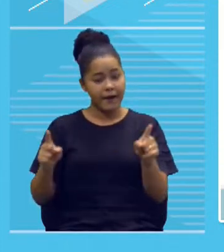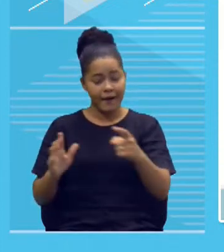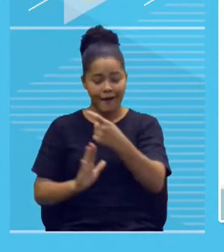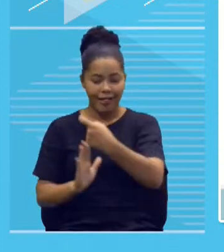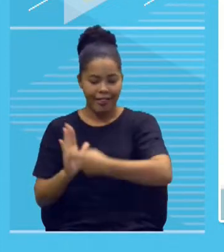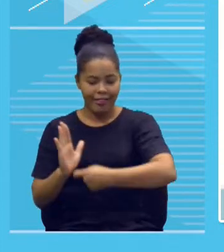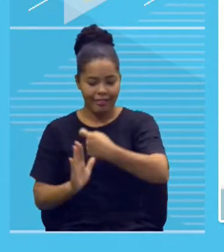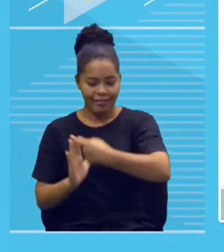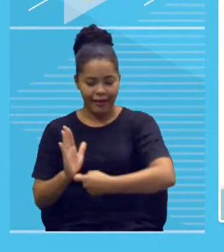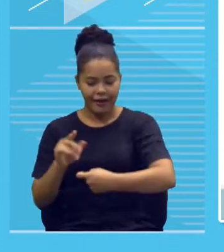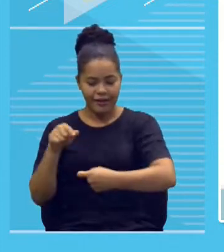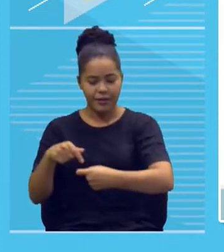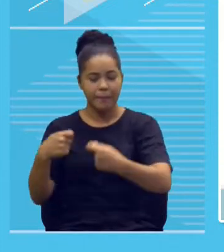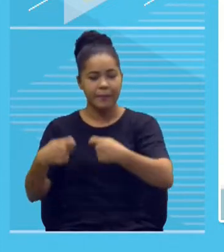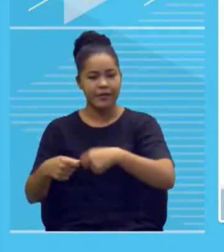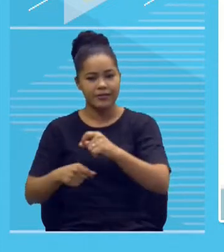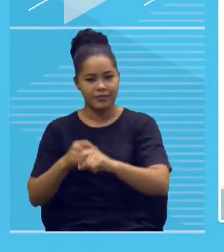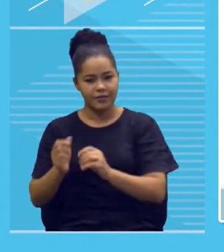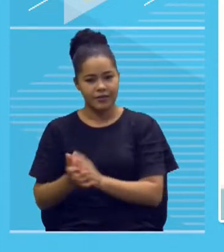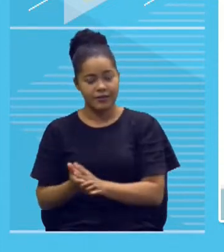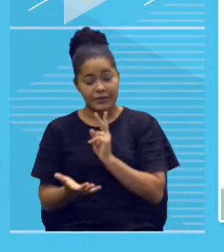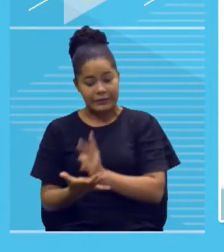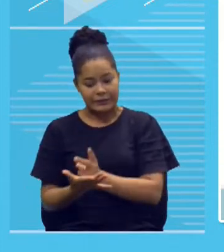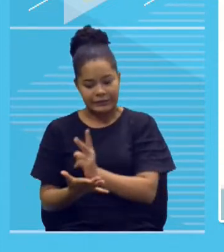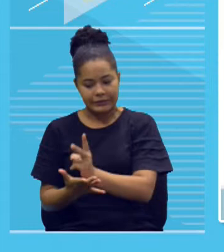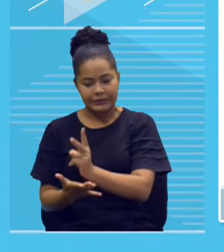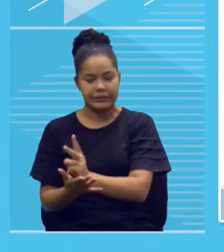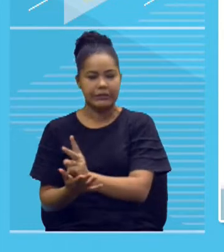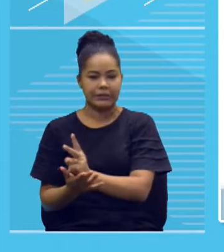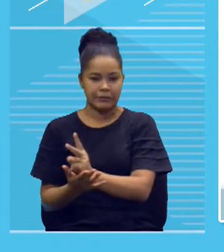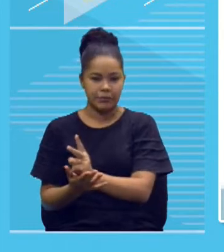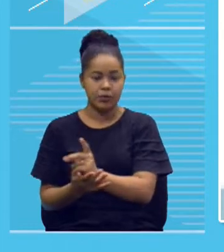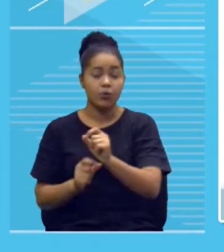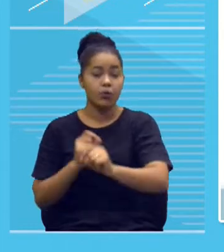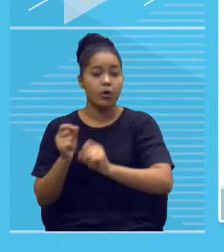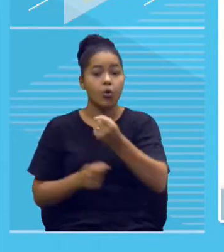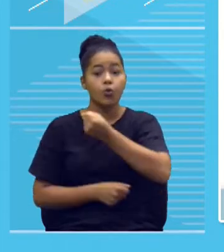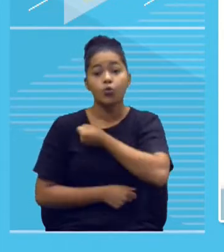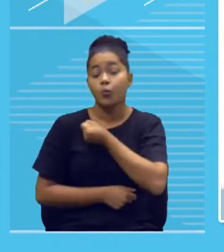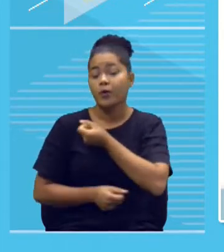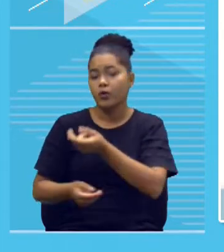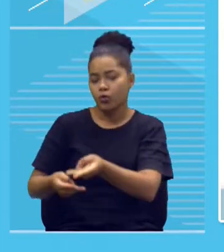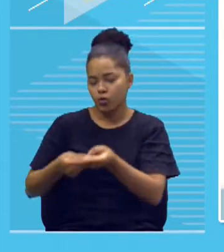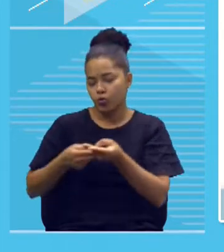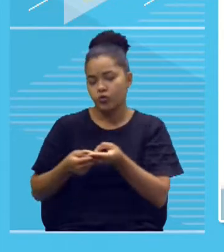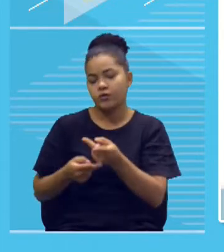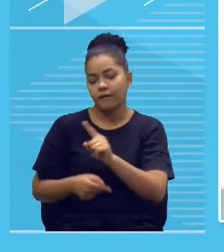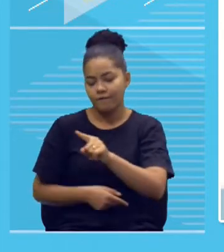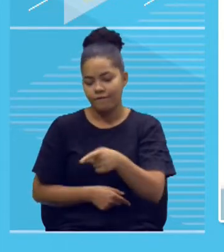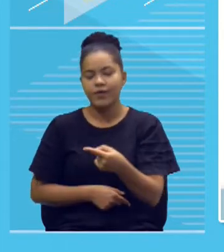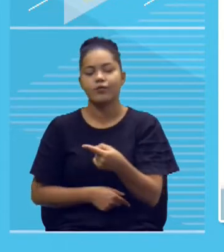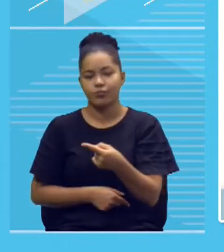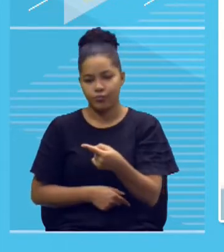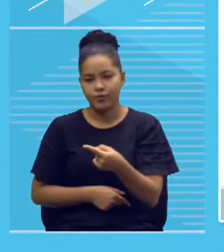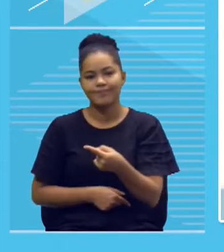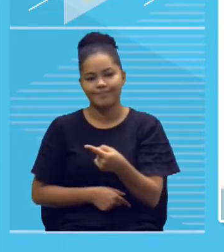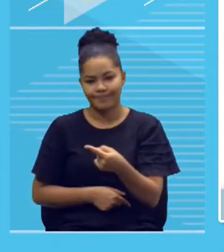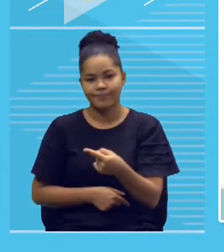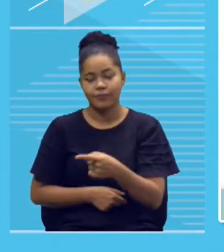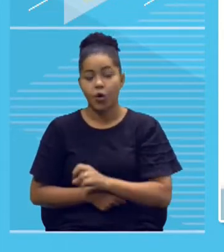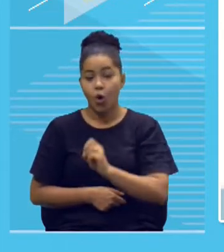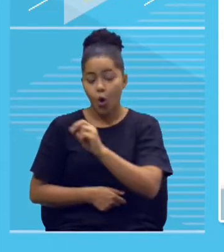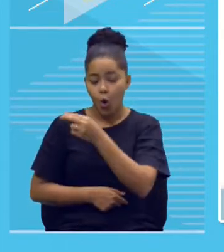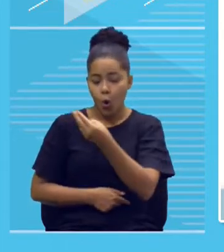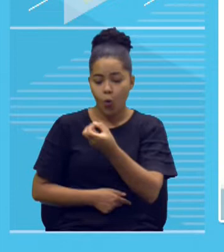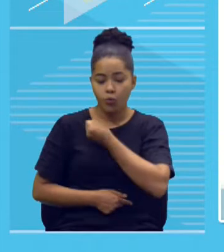esse formato ela tem que estar sempre na forma décimal em uma forma fracionária o